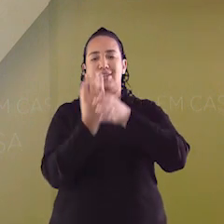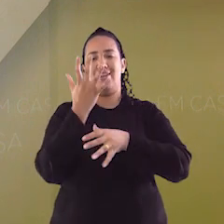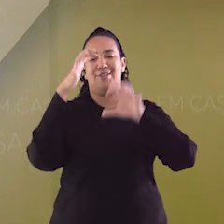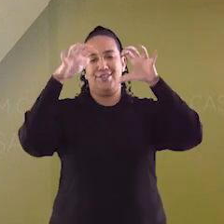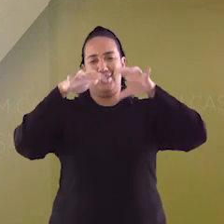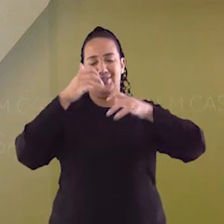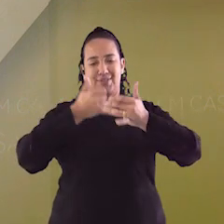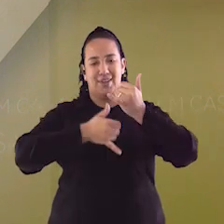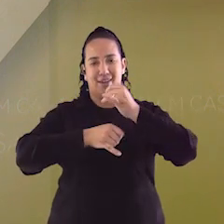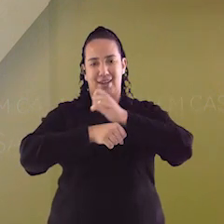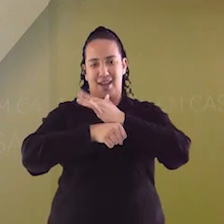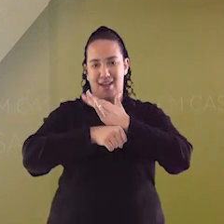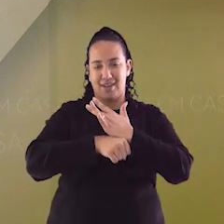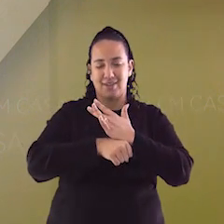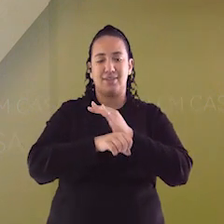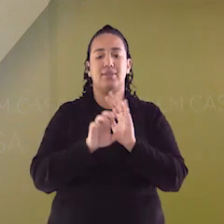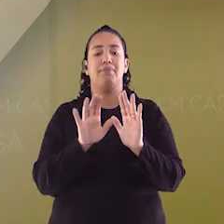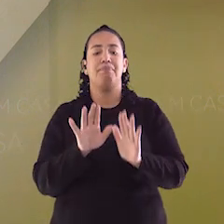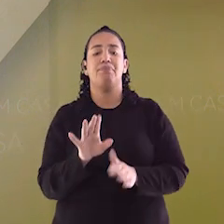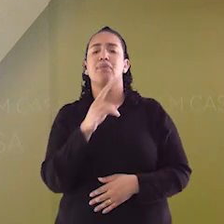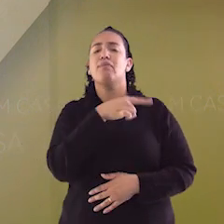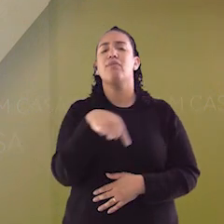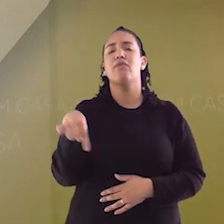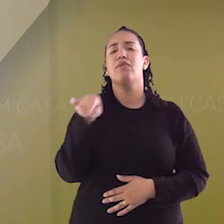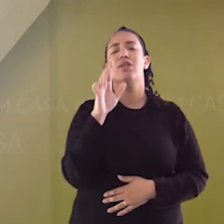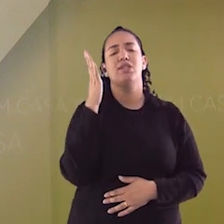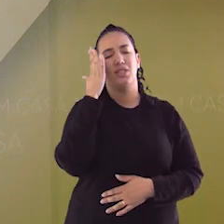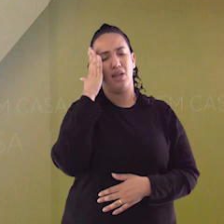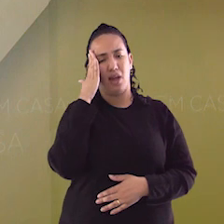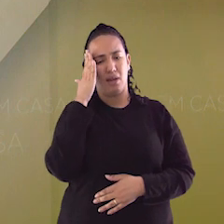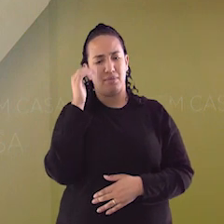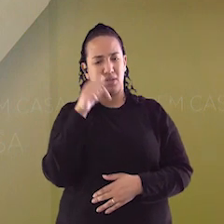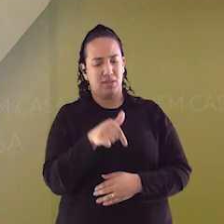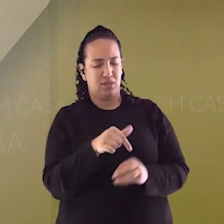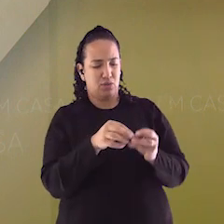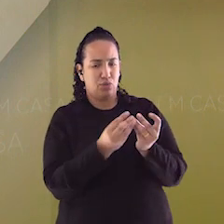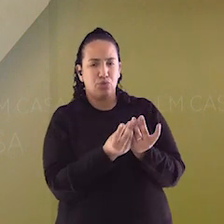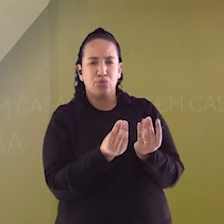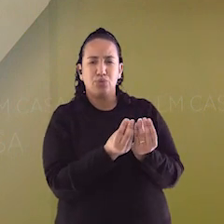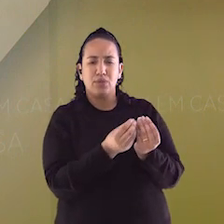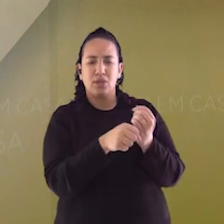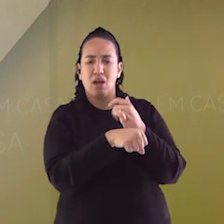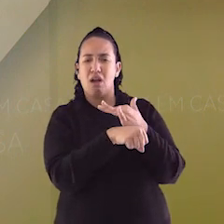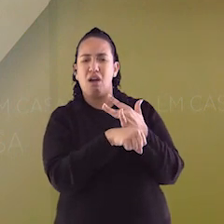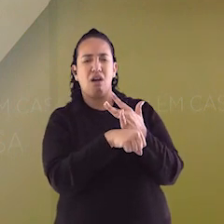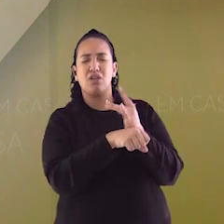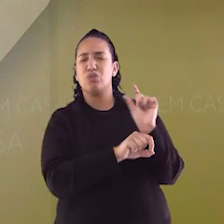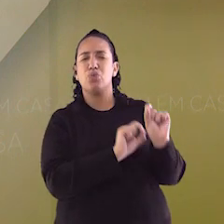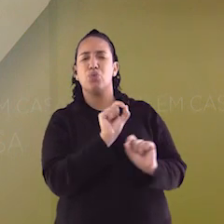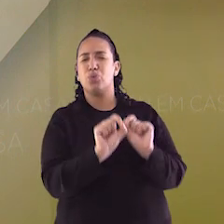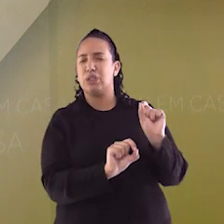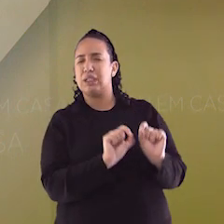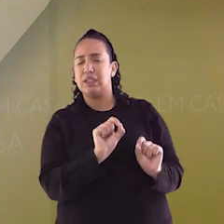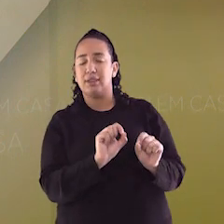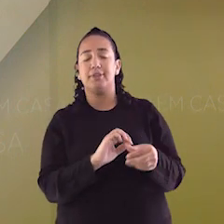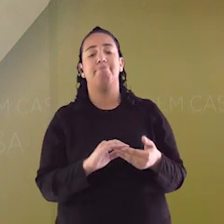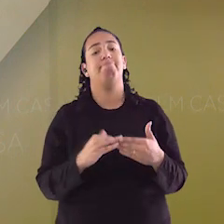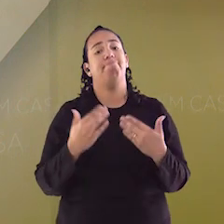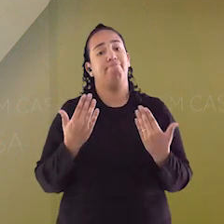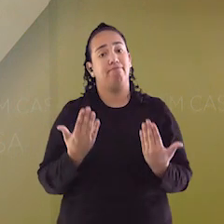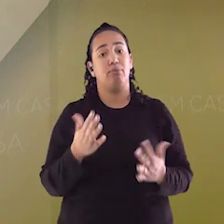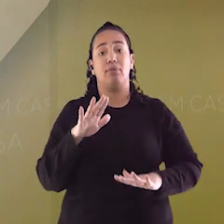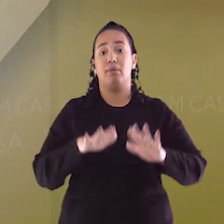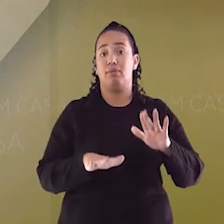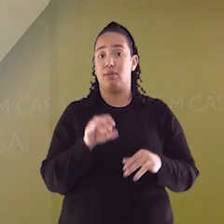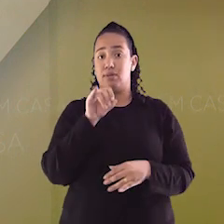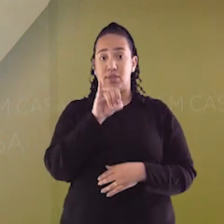que classifica uma solução como ácida? Você já parou para pensar nisso? Bom, mesmo sem ter pisado em um